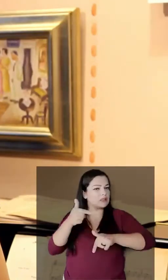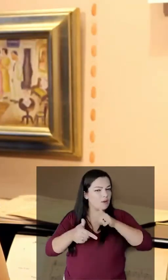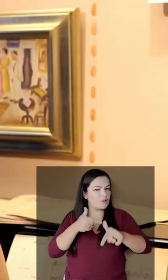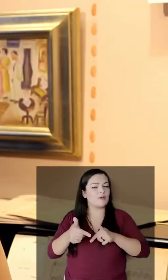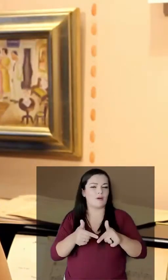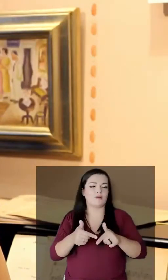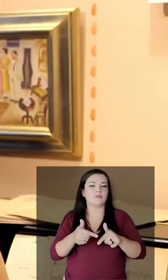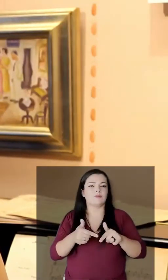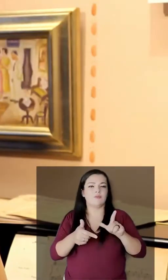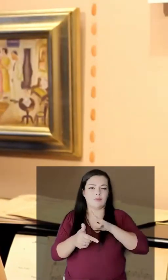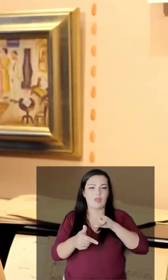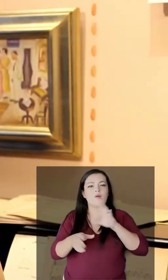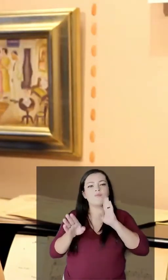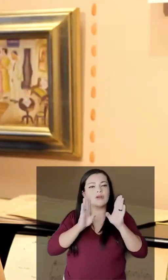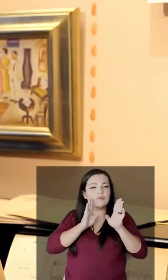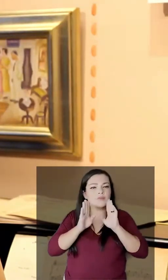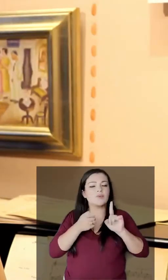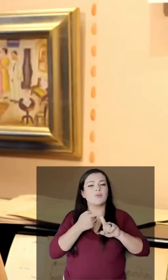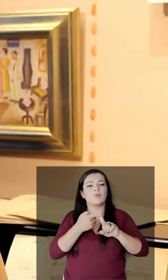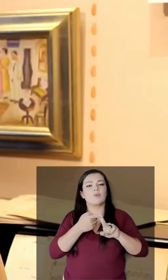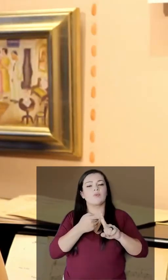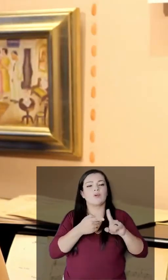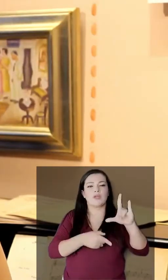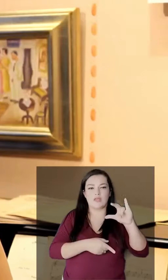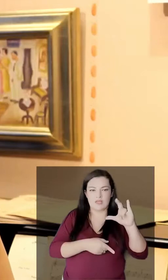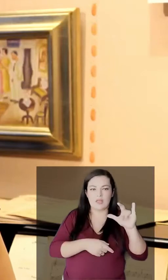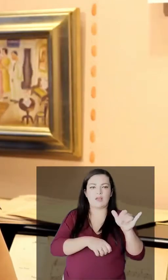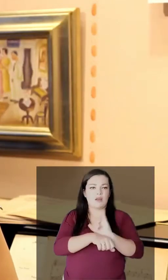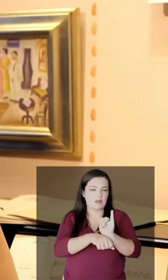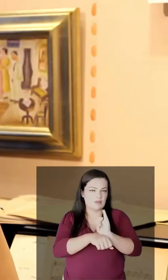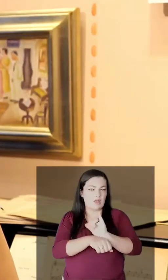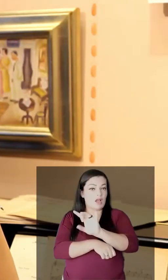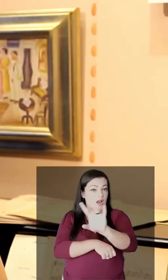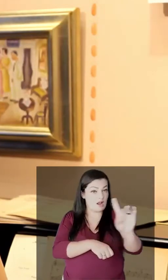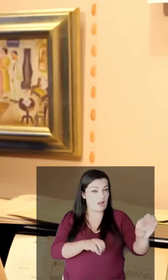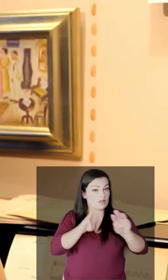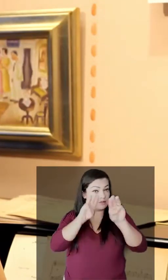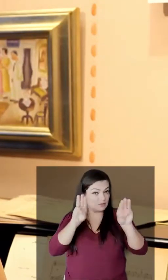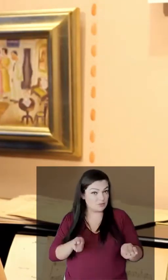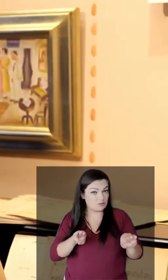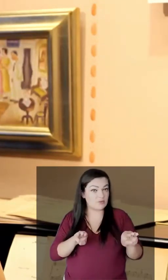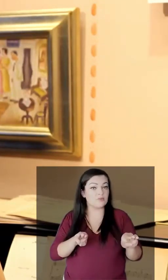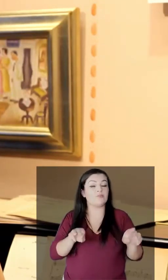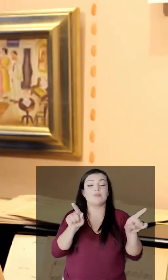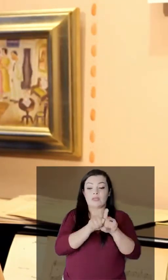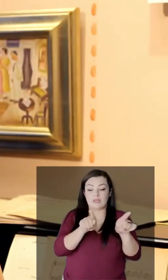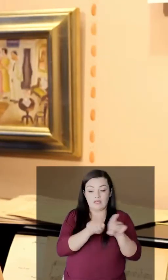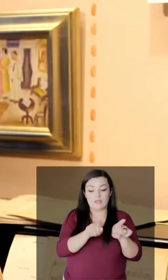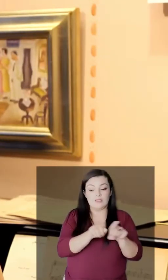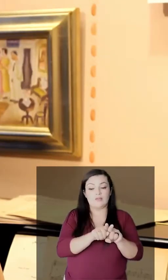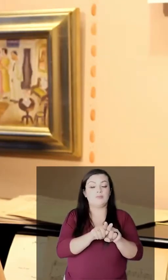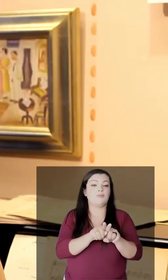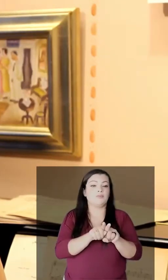estão, como eu já disse, no Facebook, Instagram e YouTube de cada um desses museus, além também de